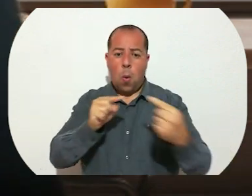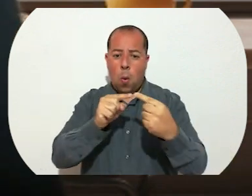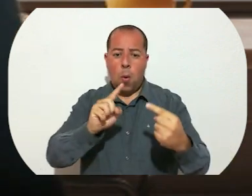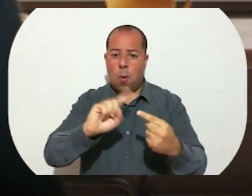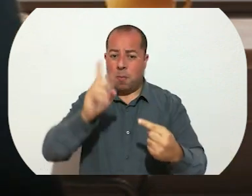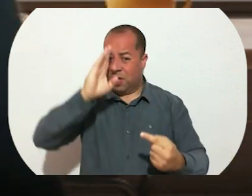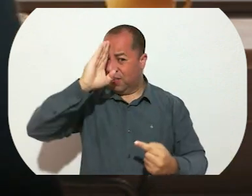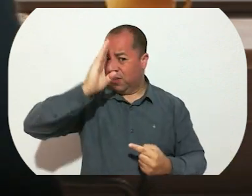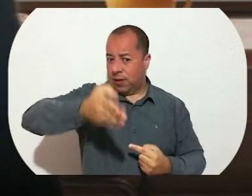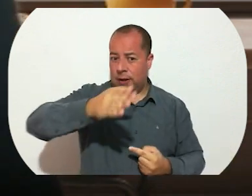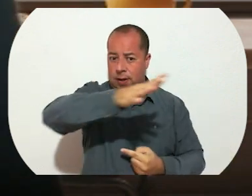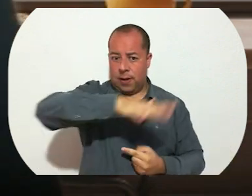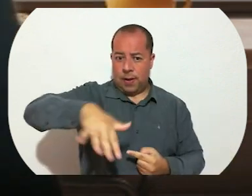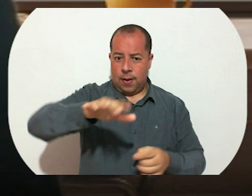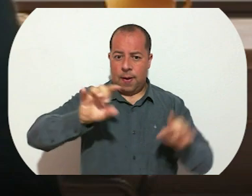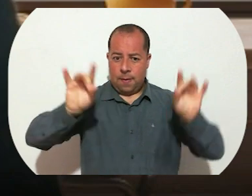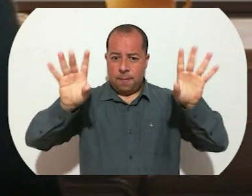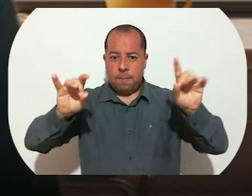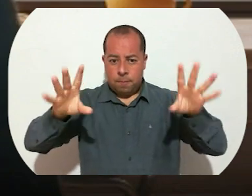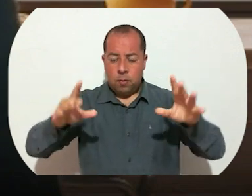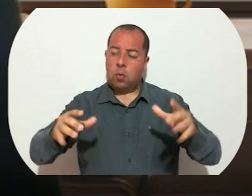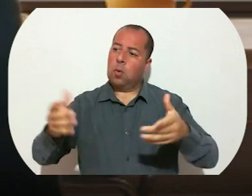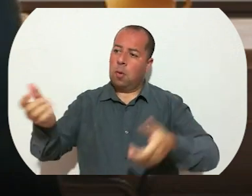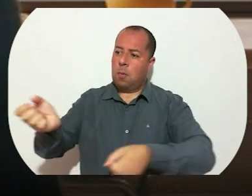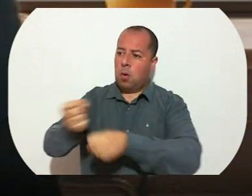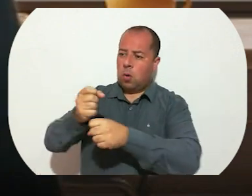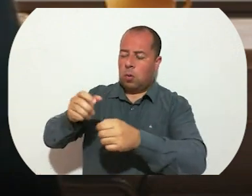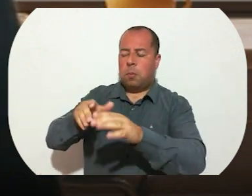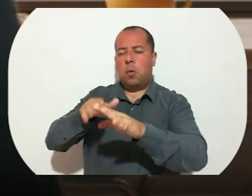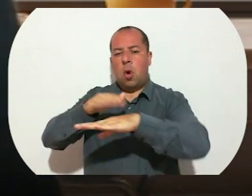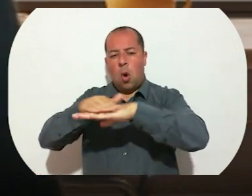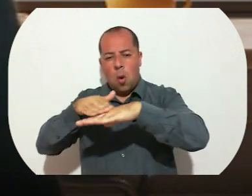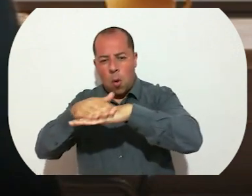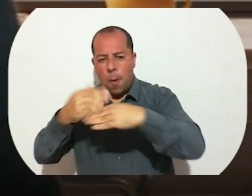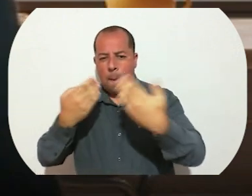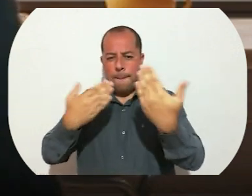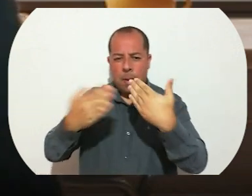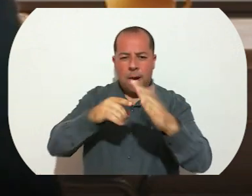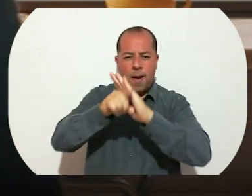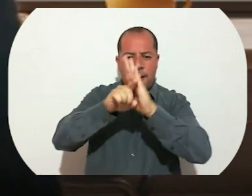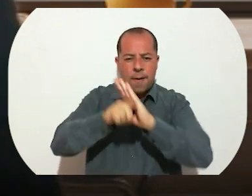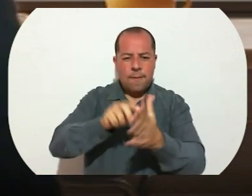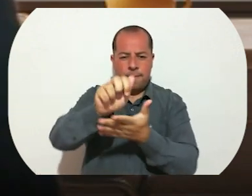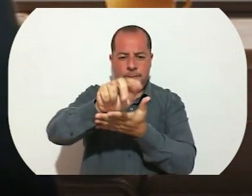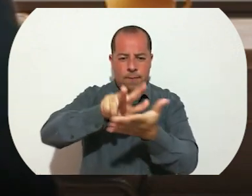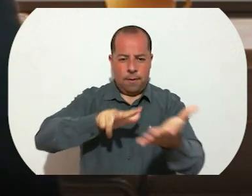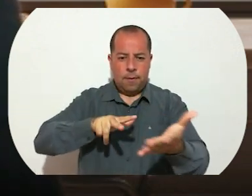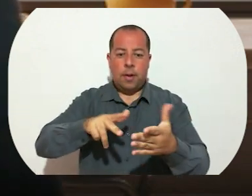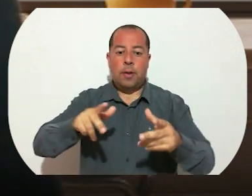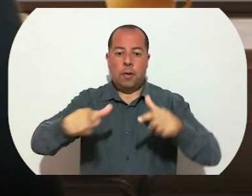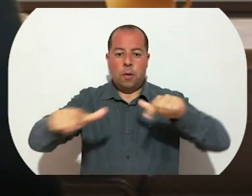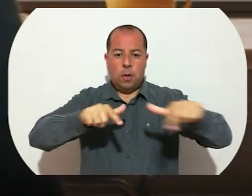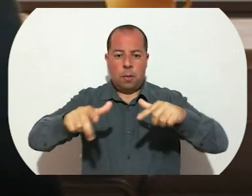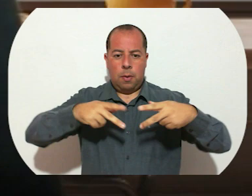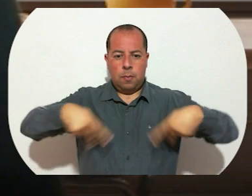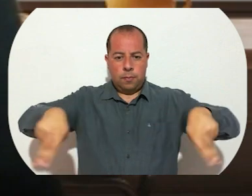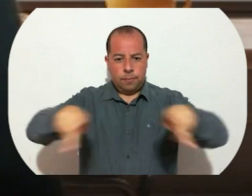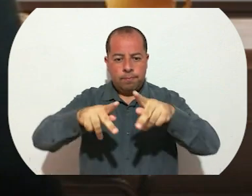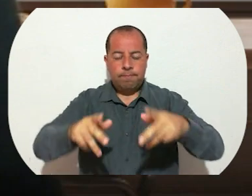não ligadas a áreas específicas, como serviços de consultoria, perícia e serviços